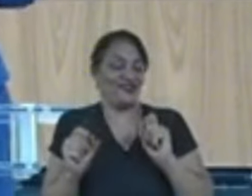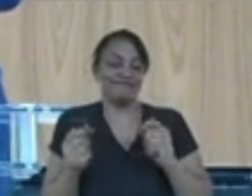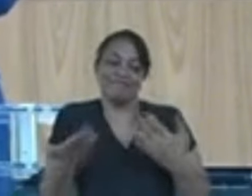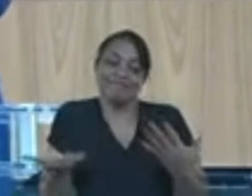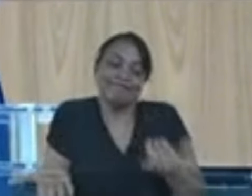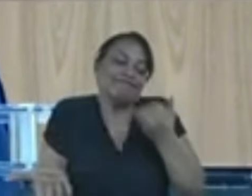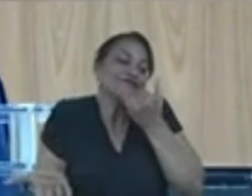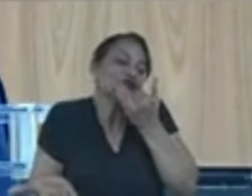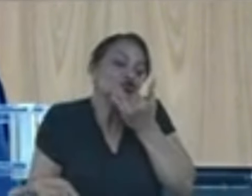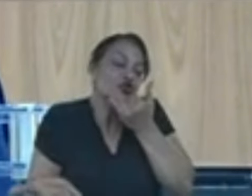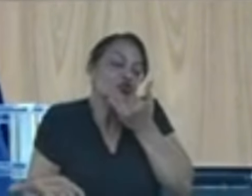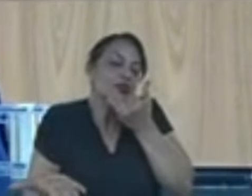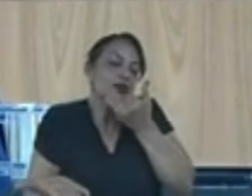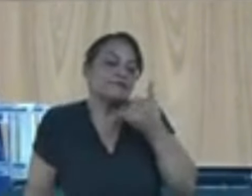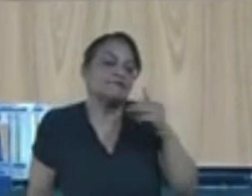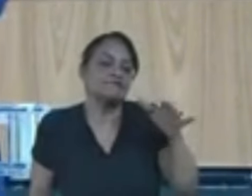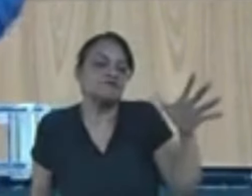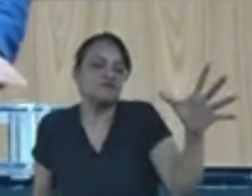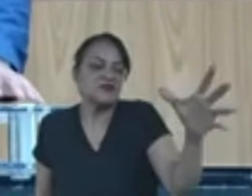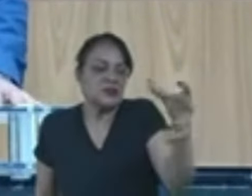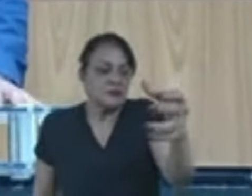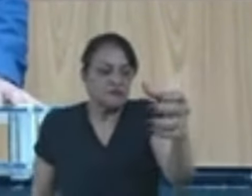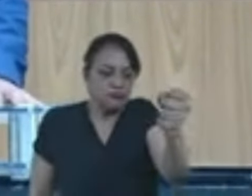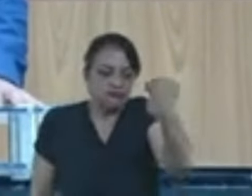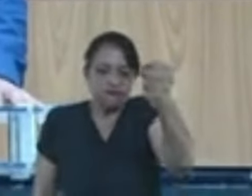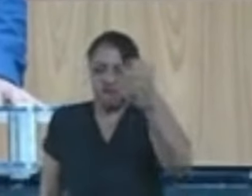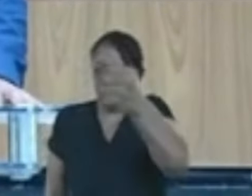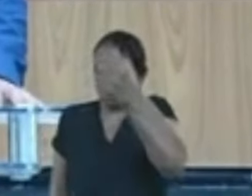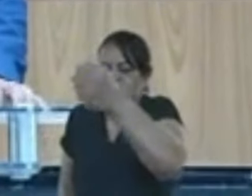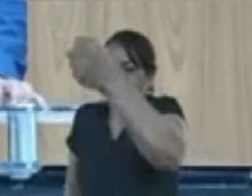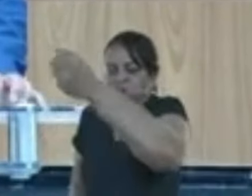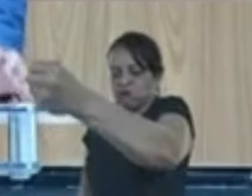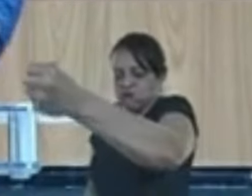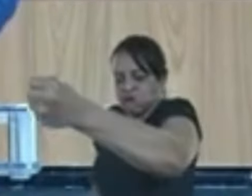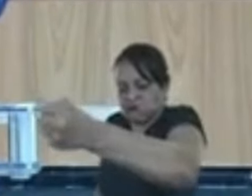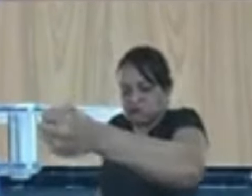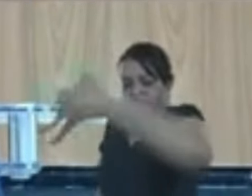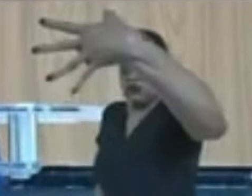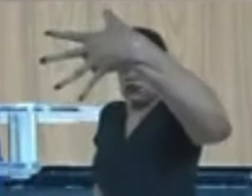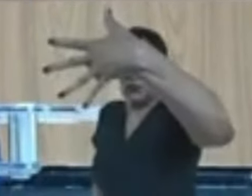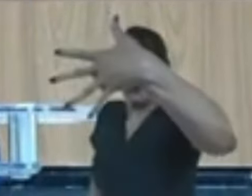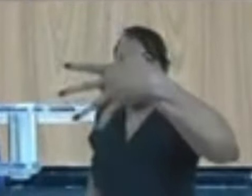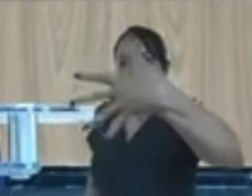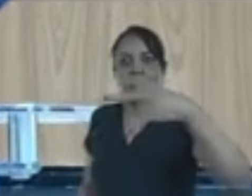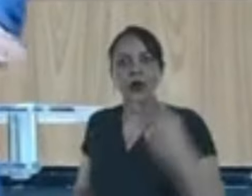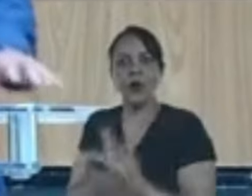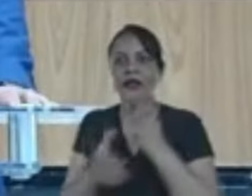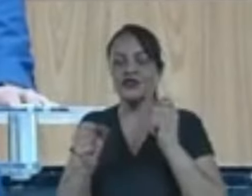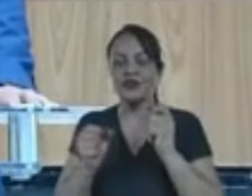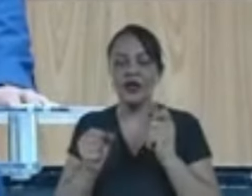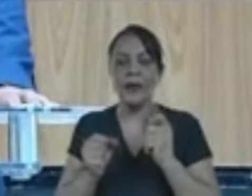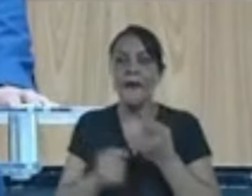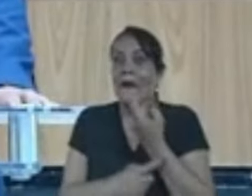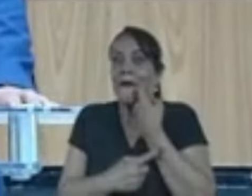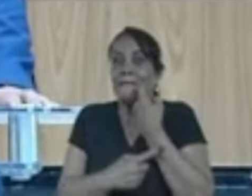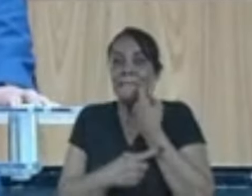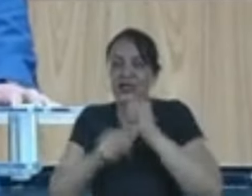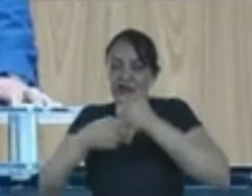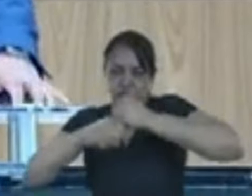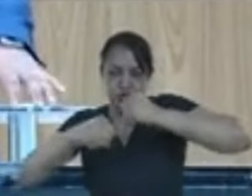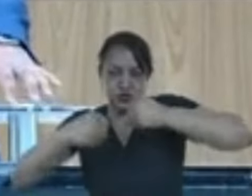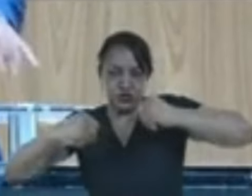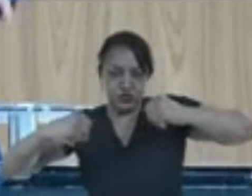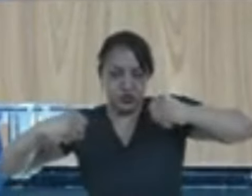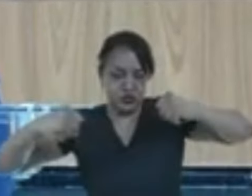jogá-lo. Pegaram ele e jogaram na água. A Bíblia diz que um grande peixe engoliu ele. O que é que a